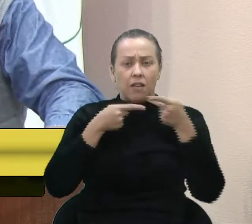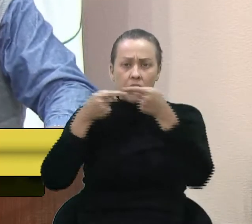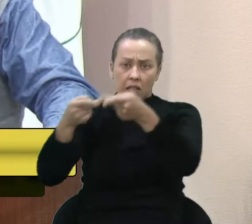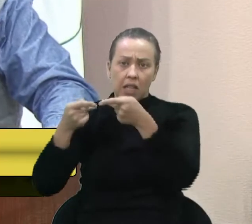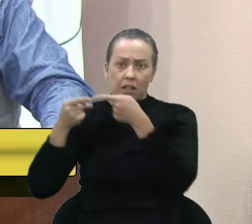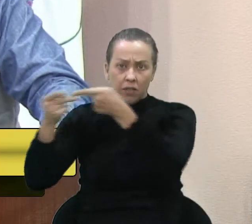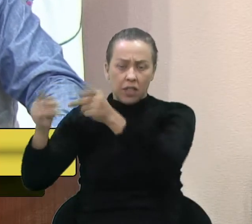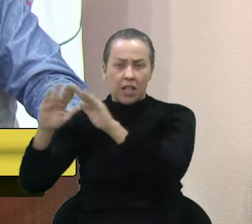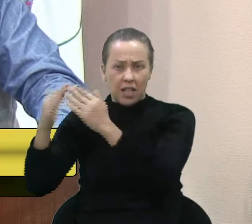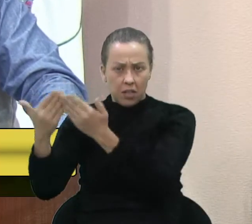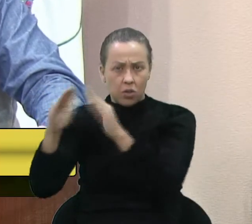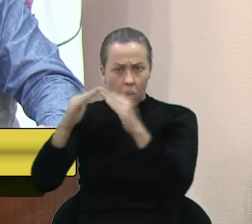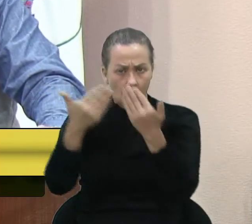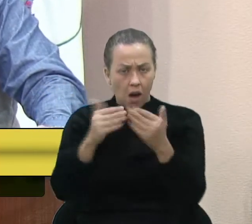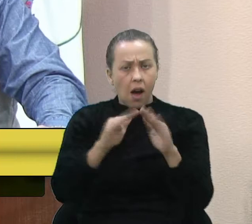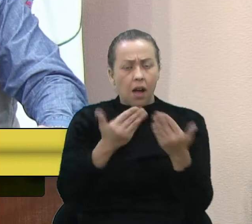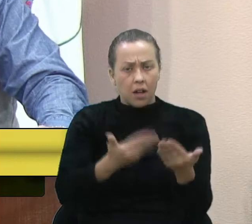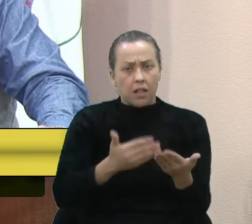desse